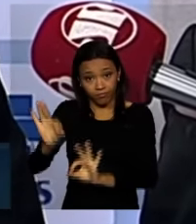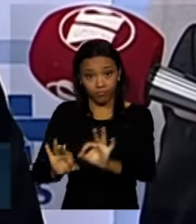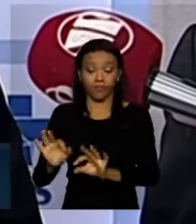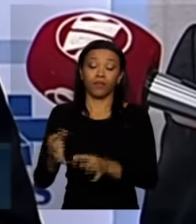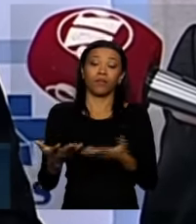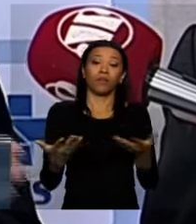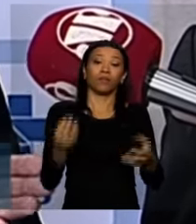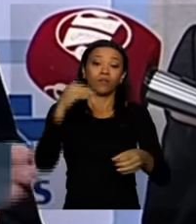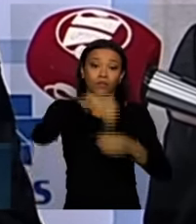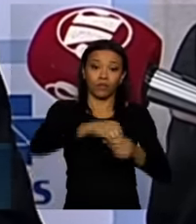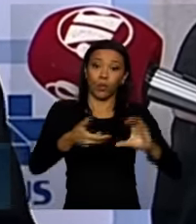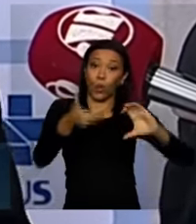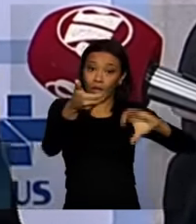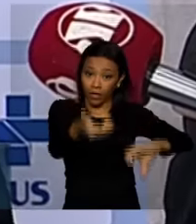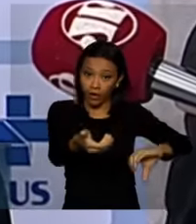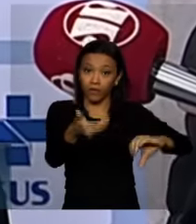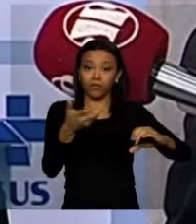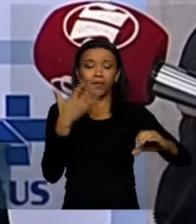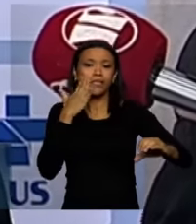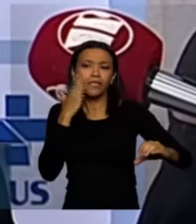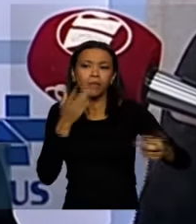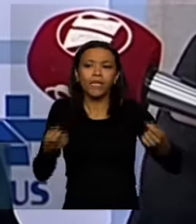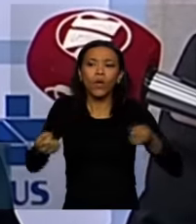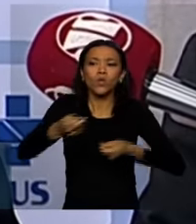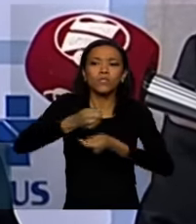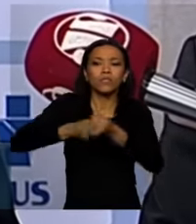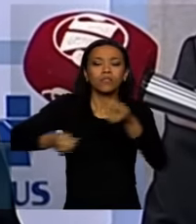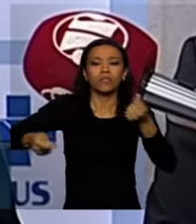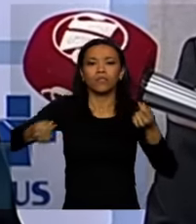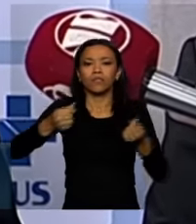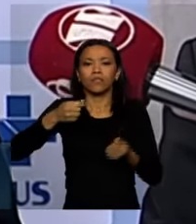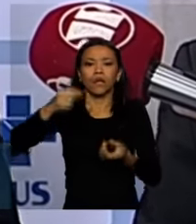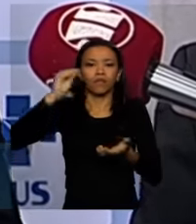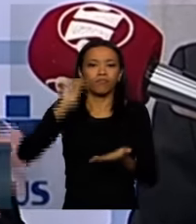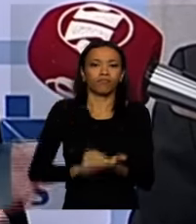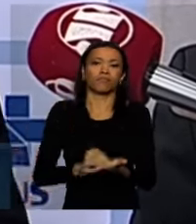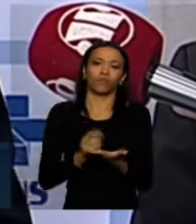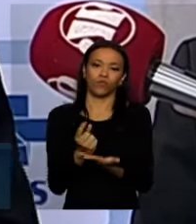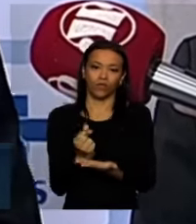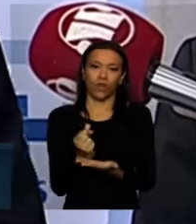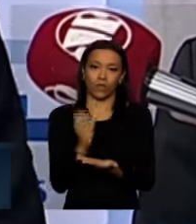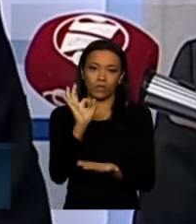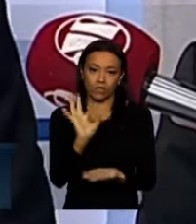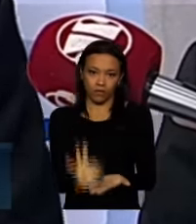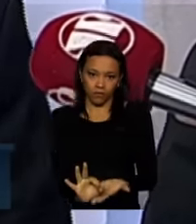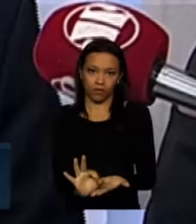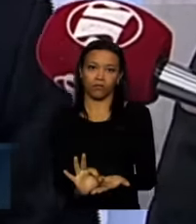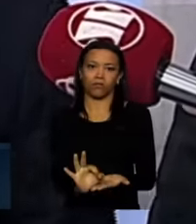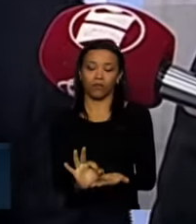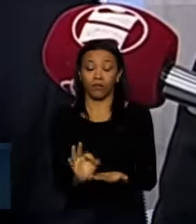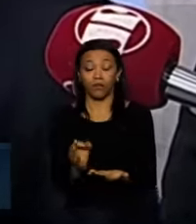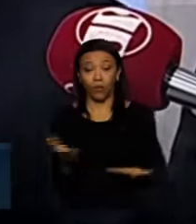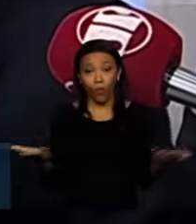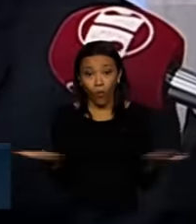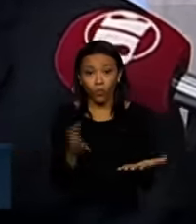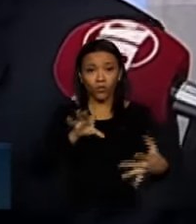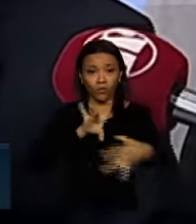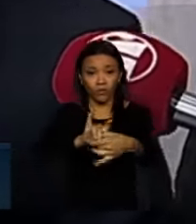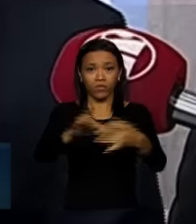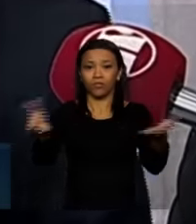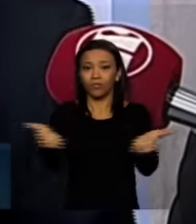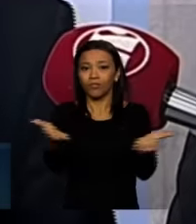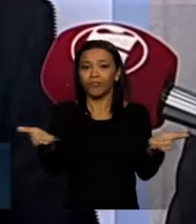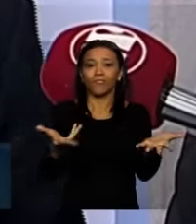Nacional para se chegar um valor razoável de orçamento o momento que nós estamos vivendo não é um